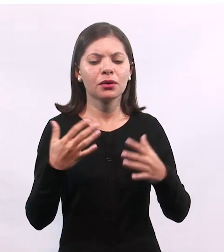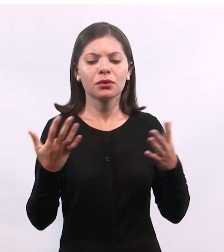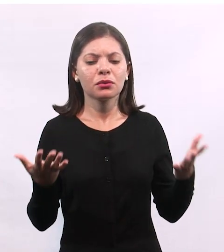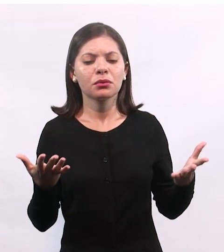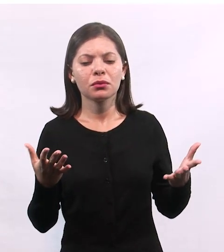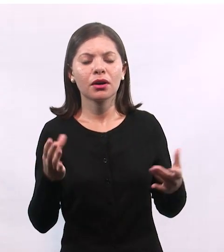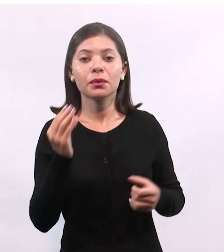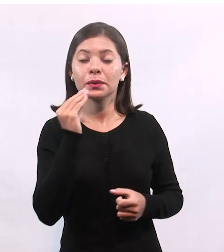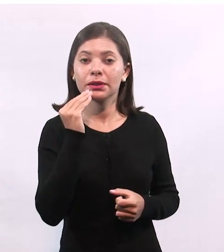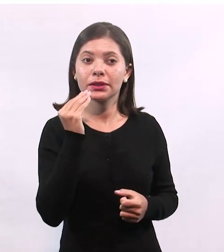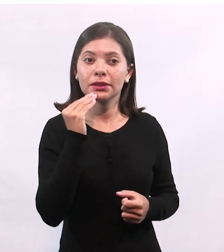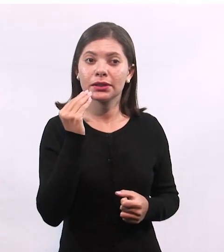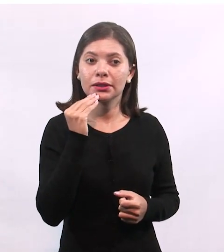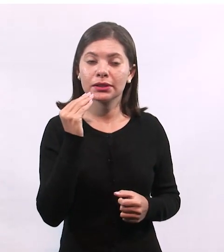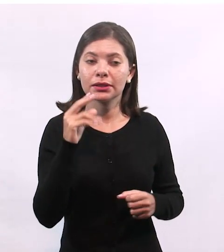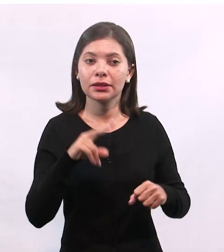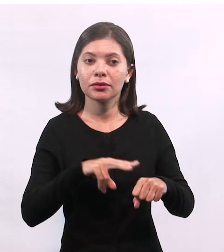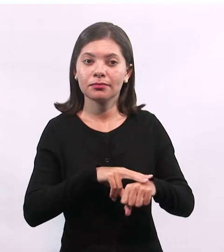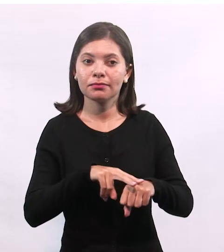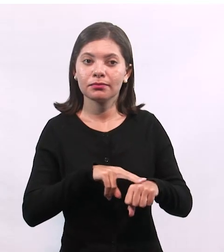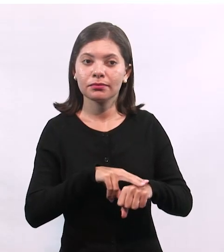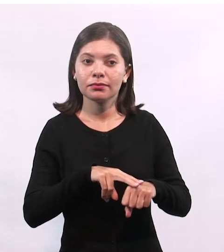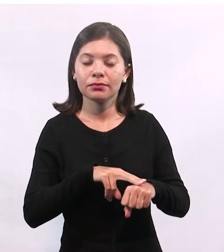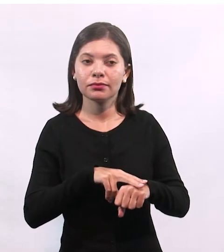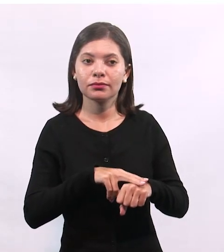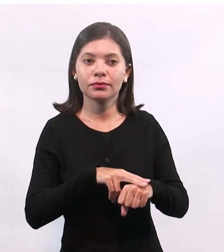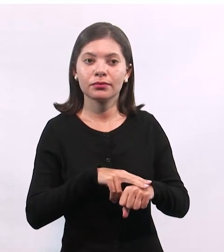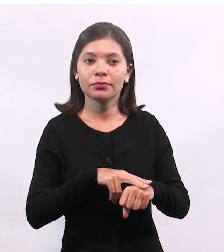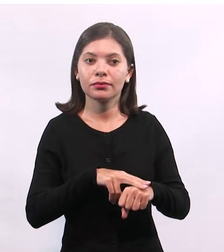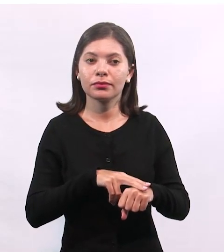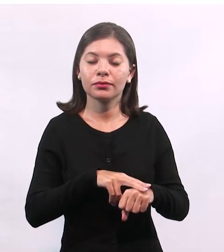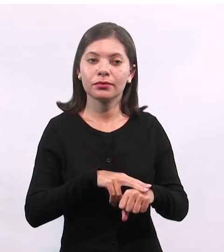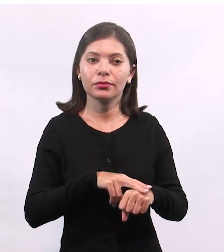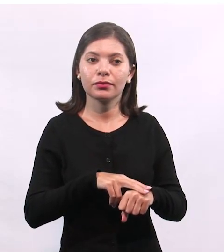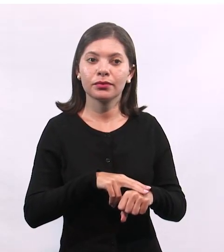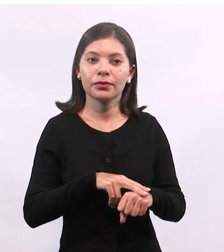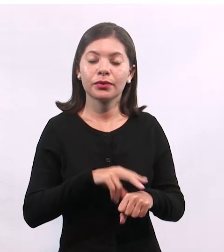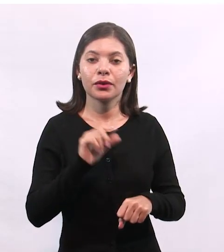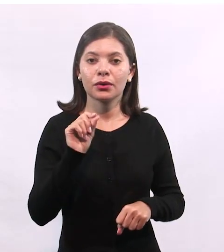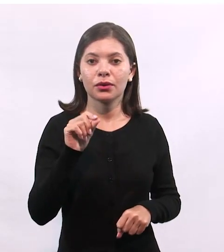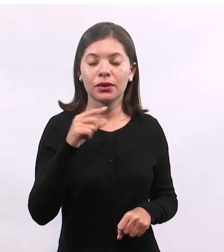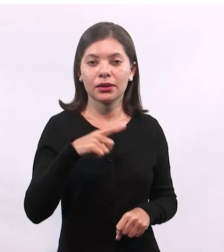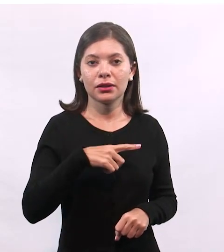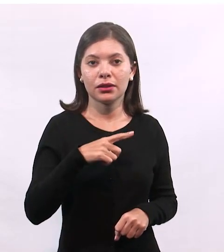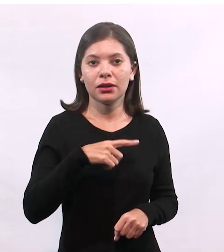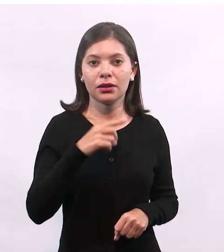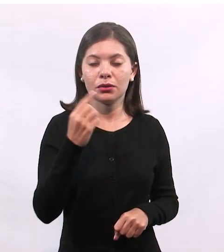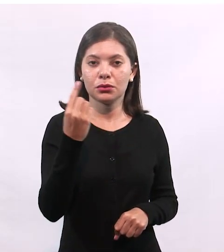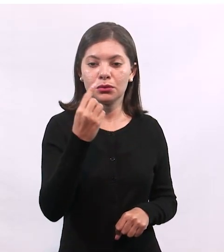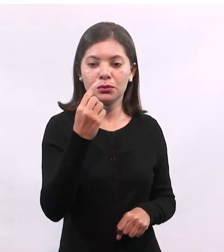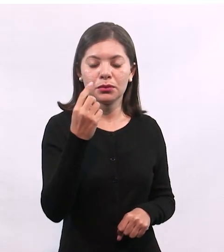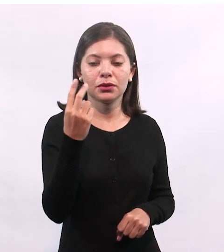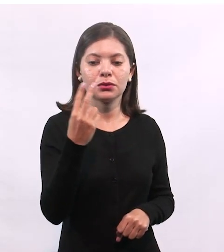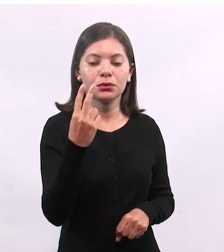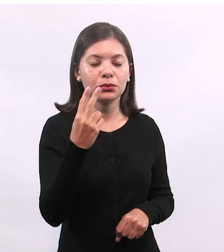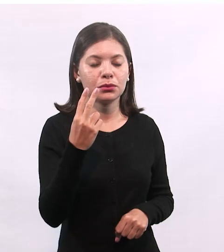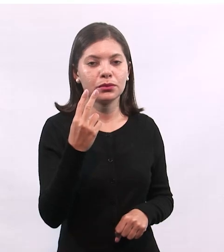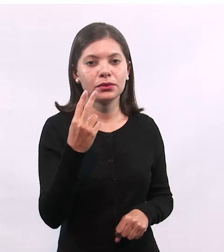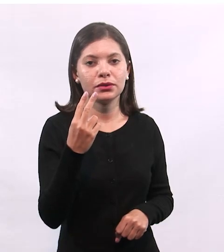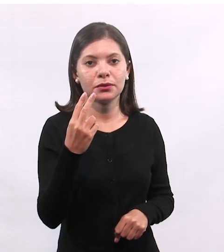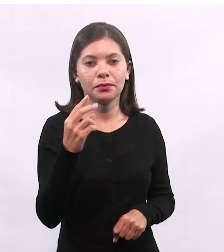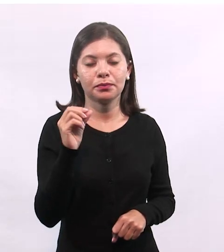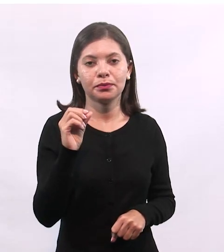qual que é a probabilidade de sair vermelha a vermelha eu só tenho uma